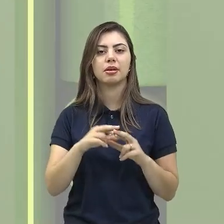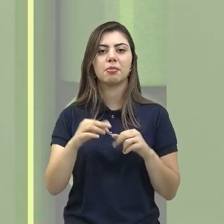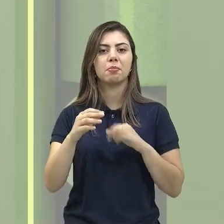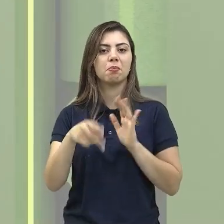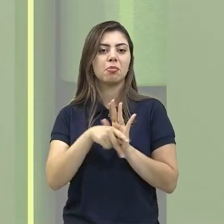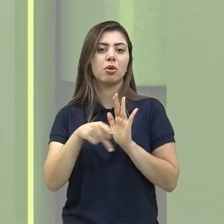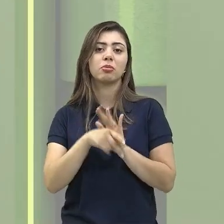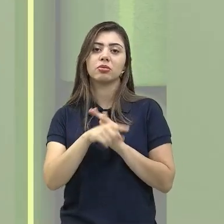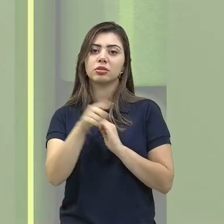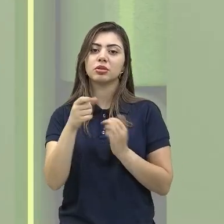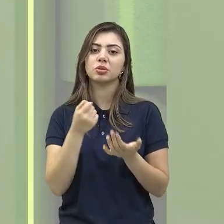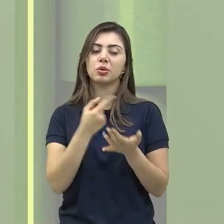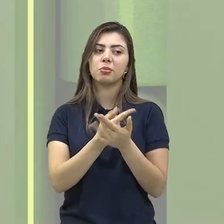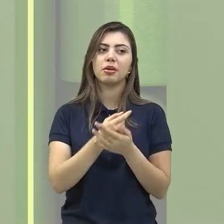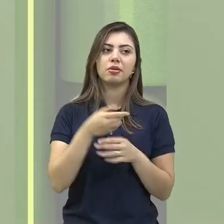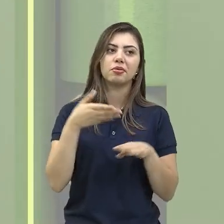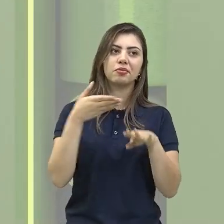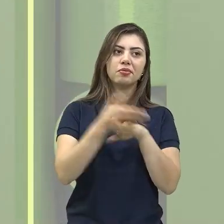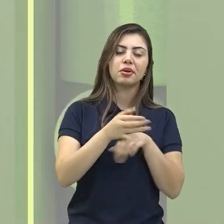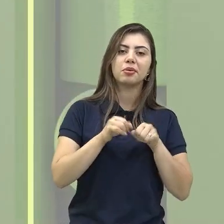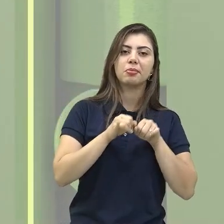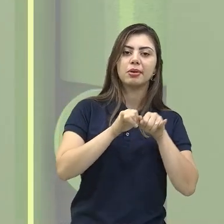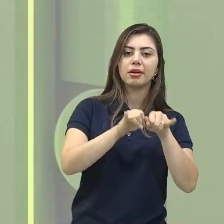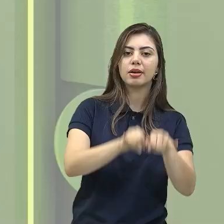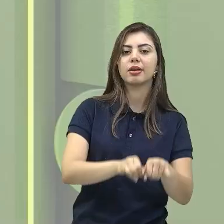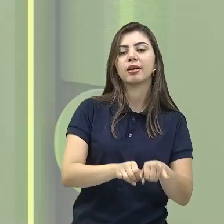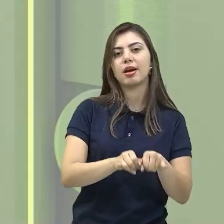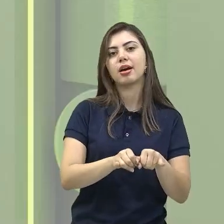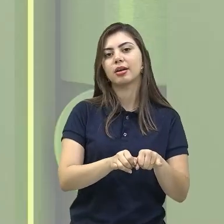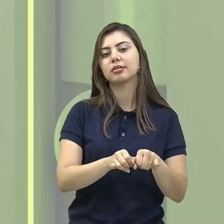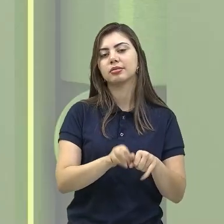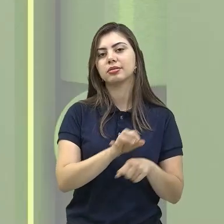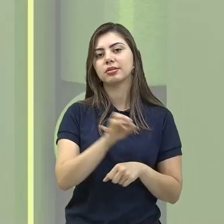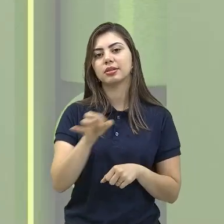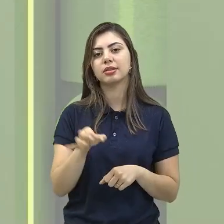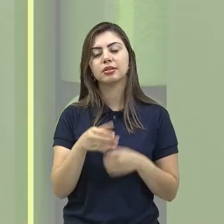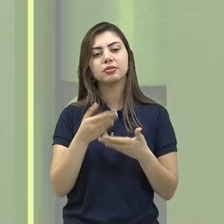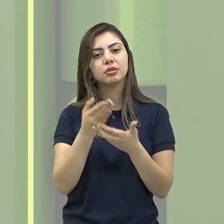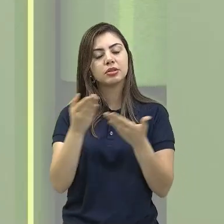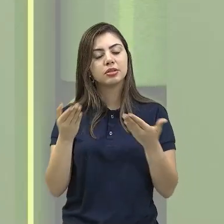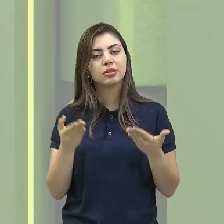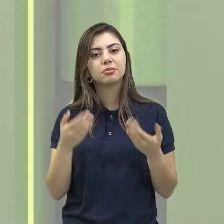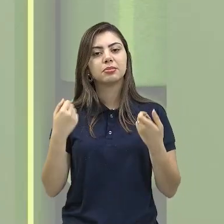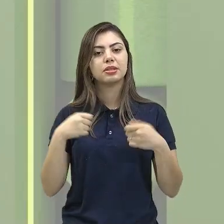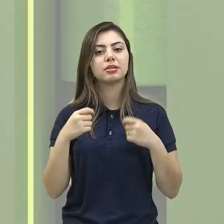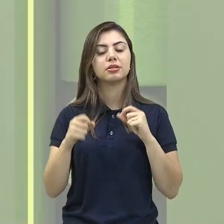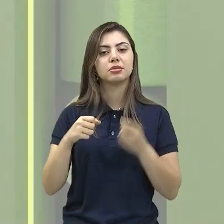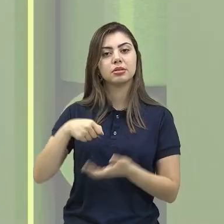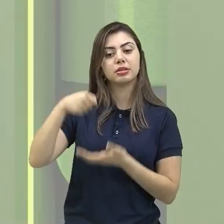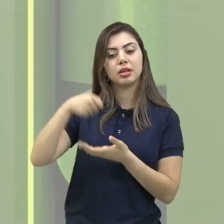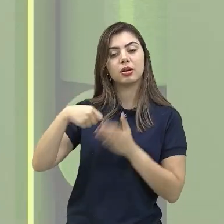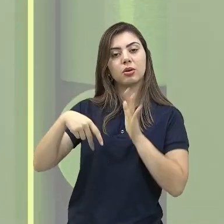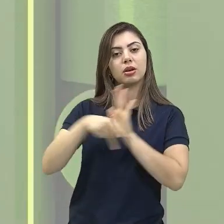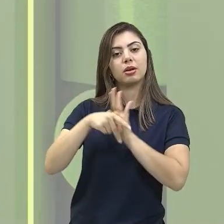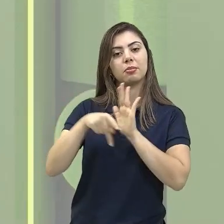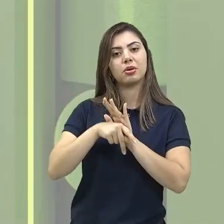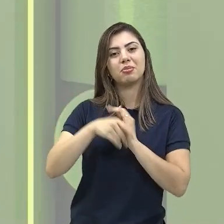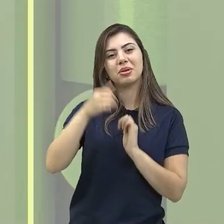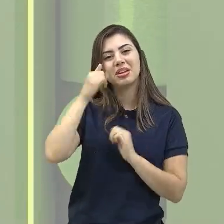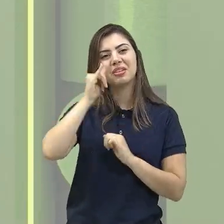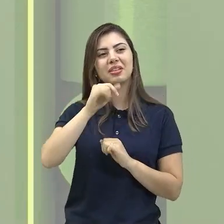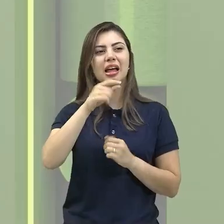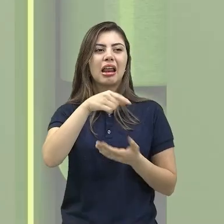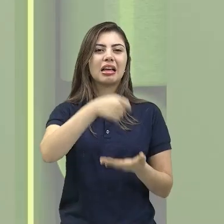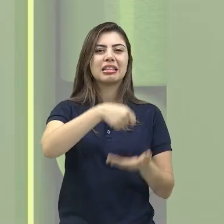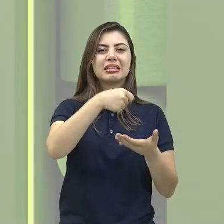forem no mercadinho da esquina, forem fazer grandes compras. Sempre levem as sacolas de vocês para evitar ter que estar